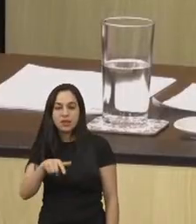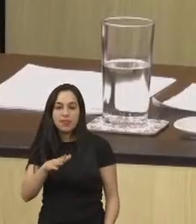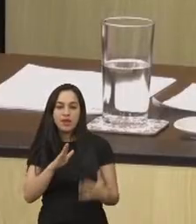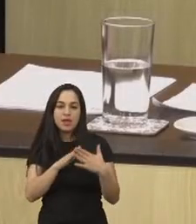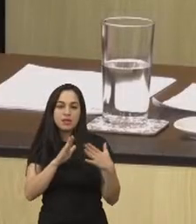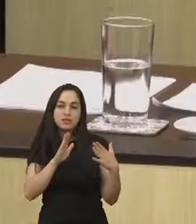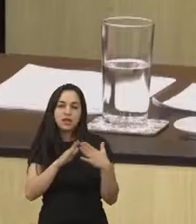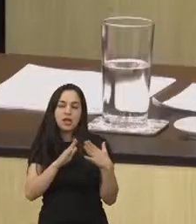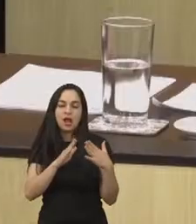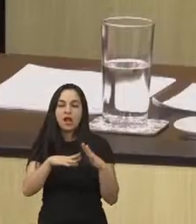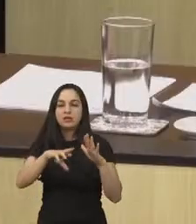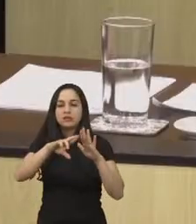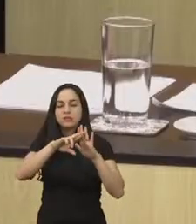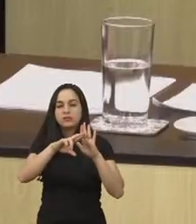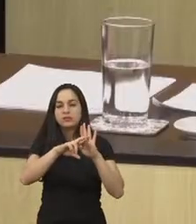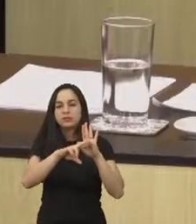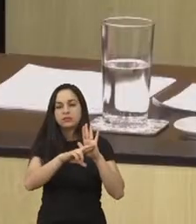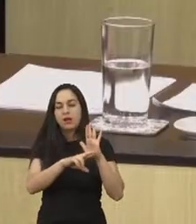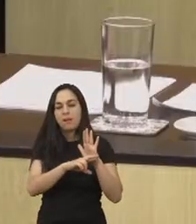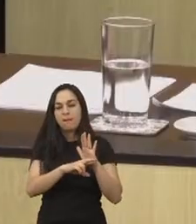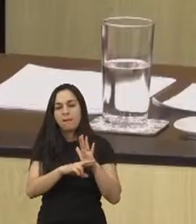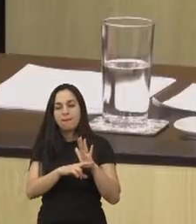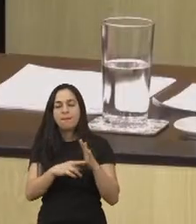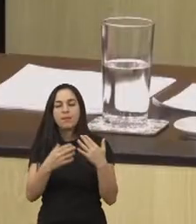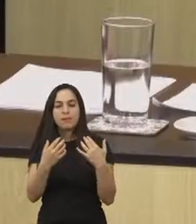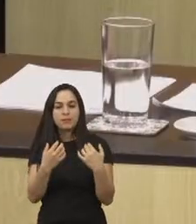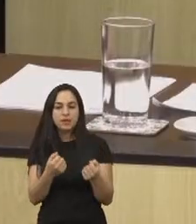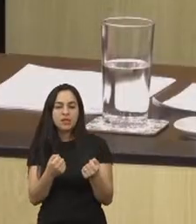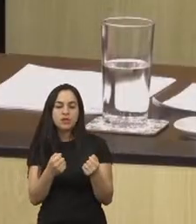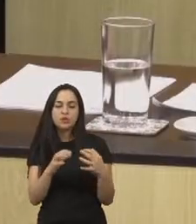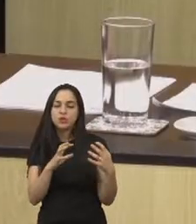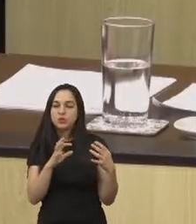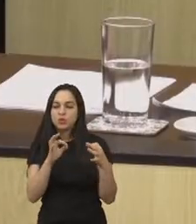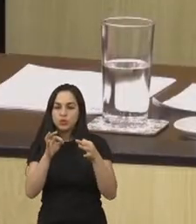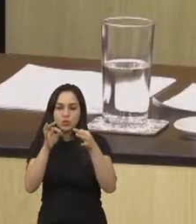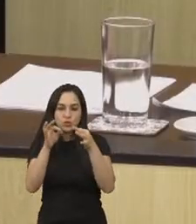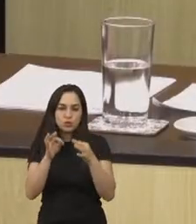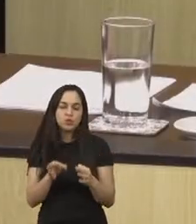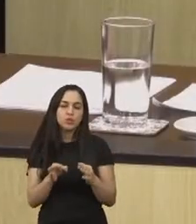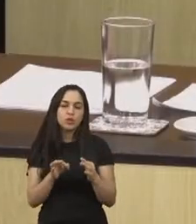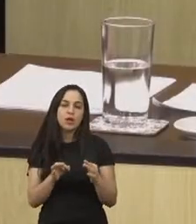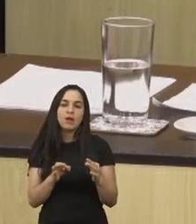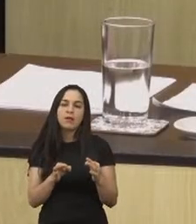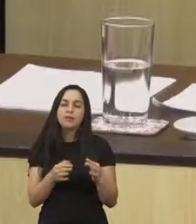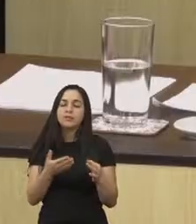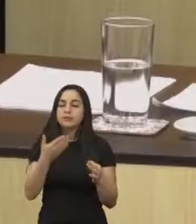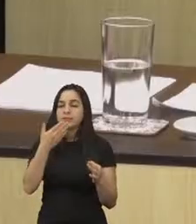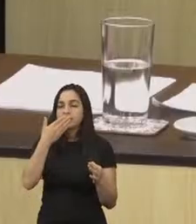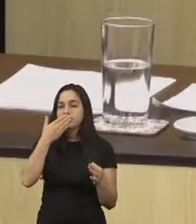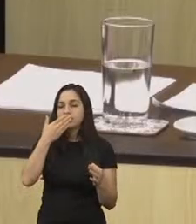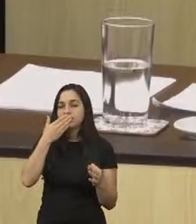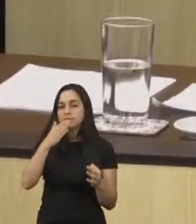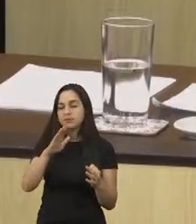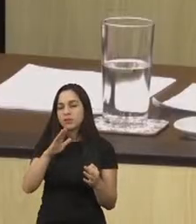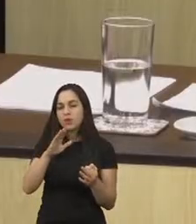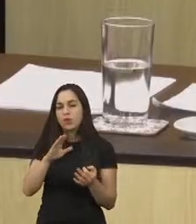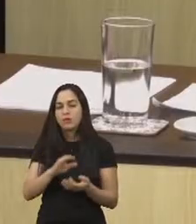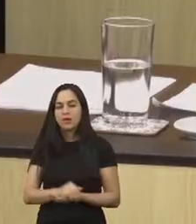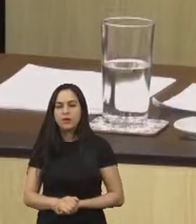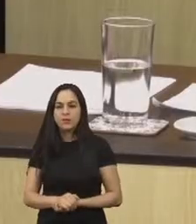pelo egrégio plenário, cumpridas as formalidades regimentais, seja encaminhado ofício a